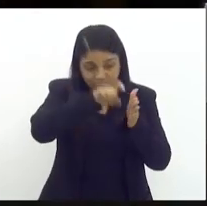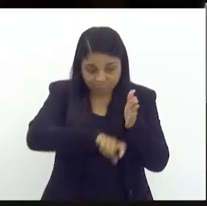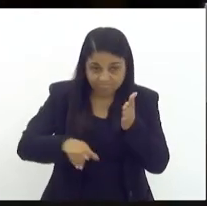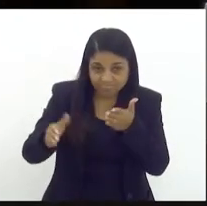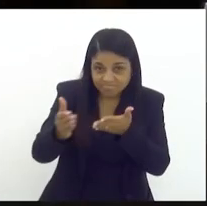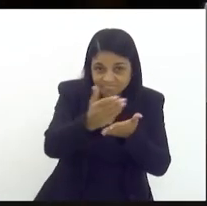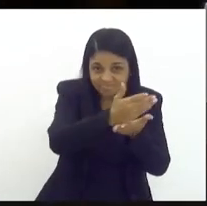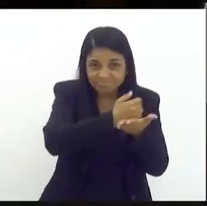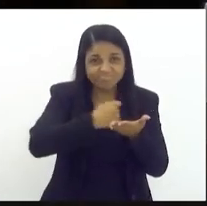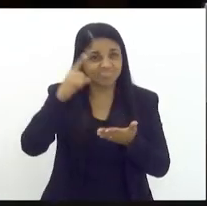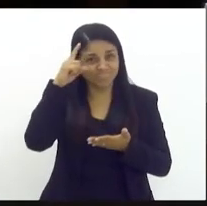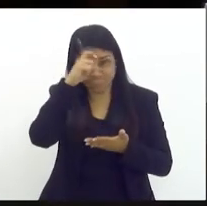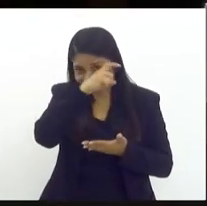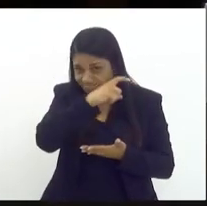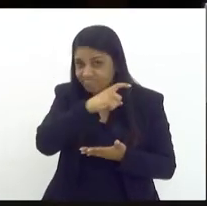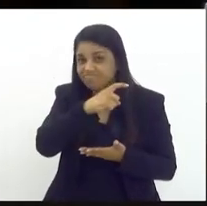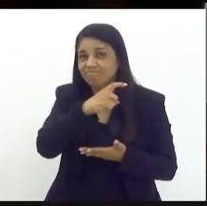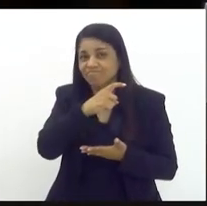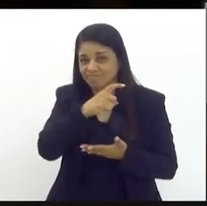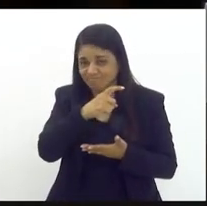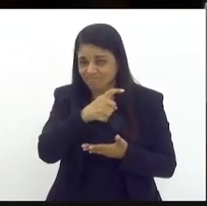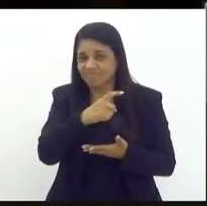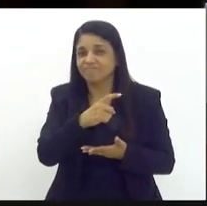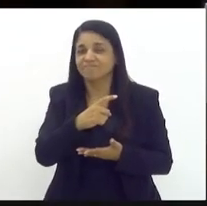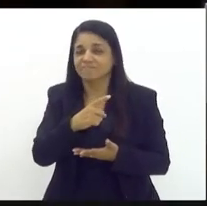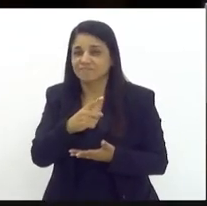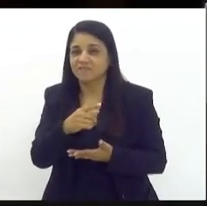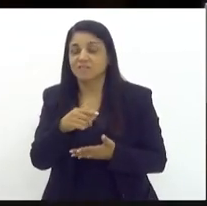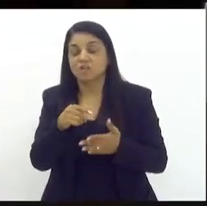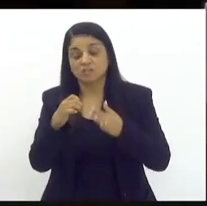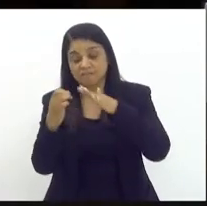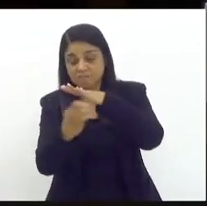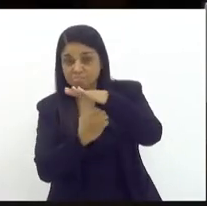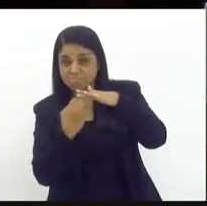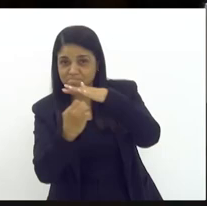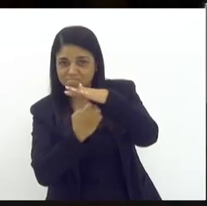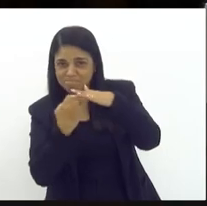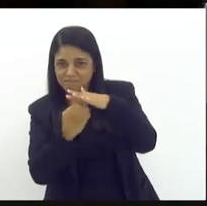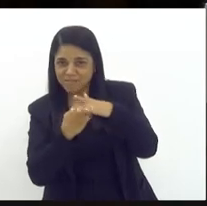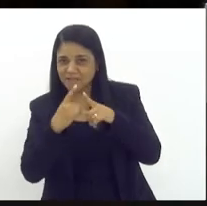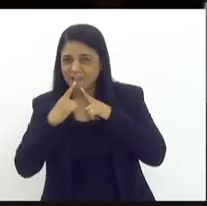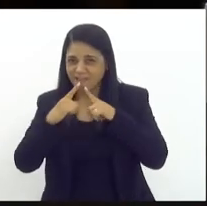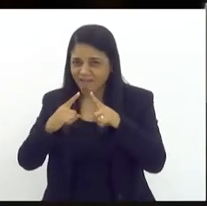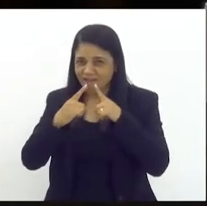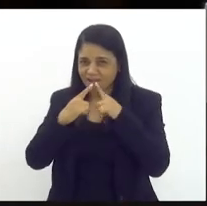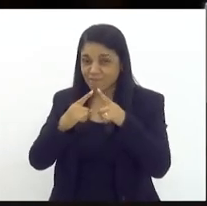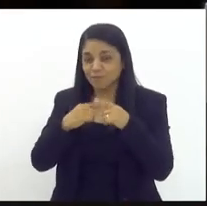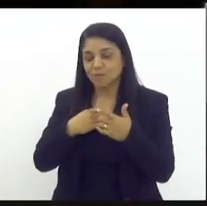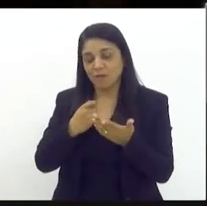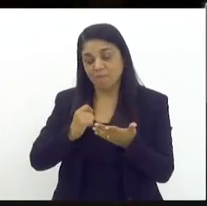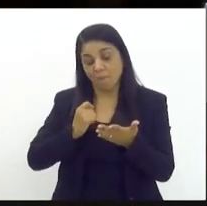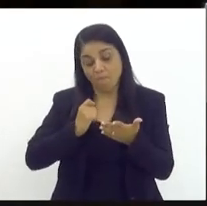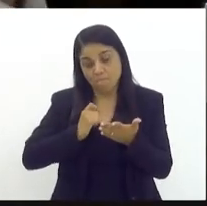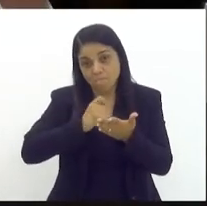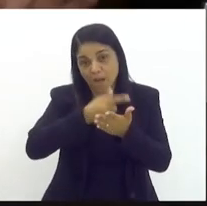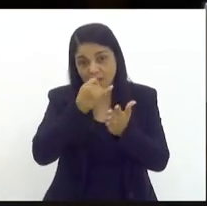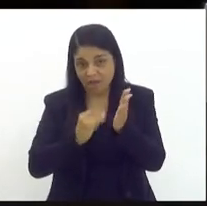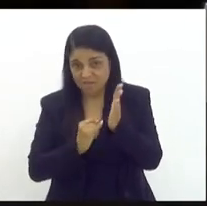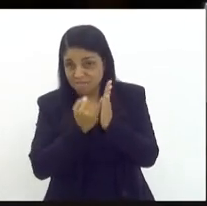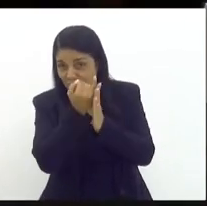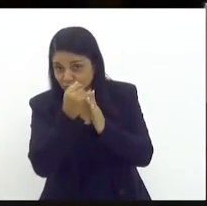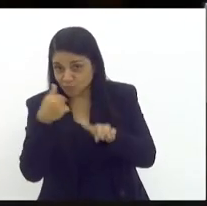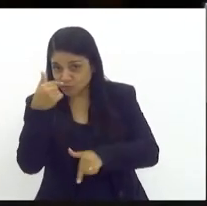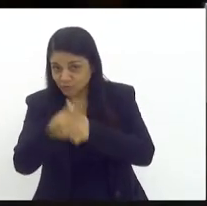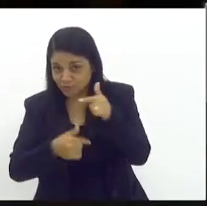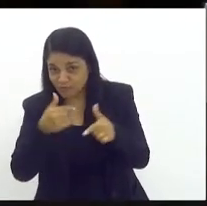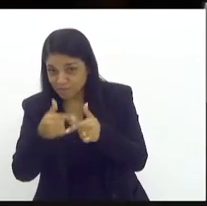muito difícil se na indireta algumas corporações estão reclamando Porque vão ser mais tributadas pelos serviços que prestam imagina